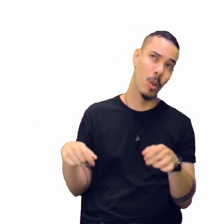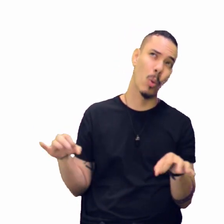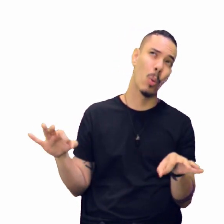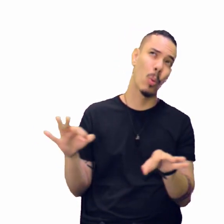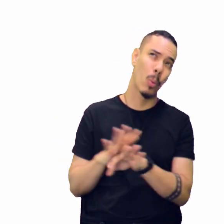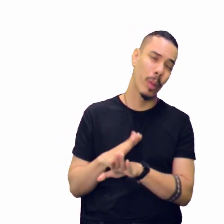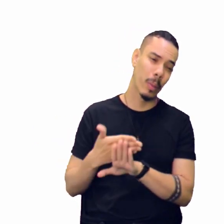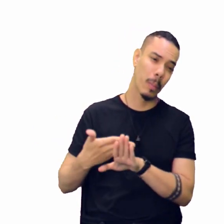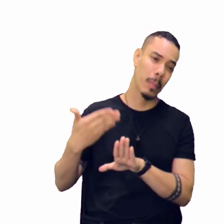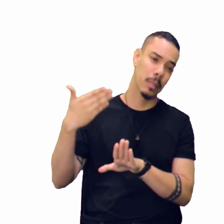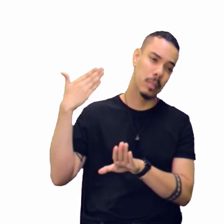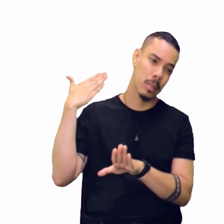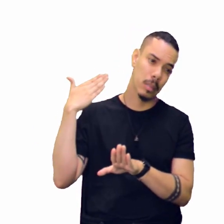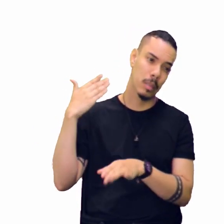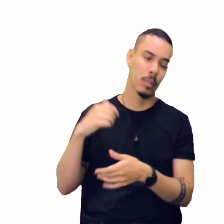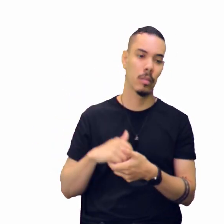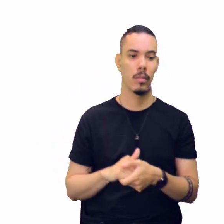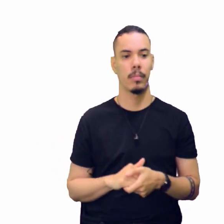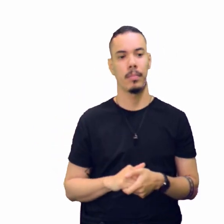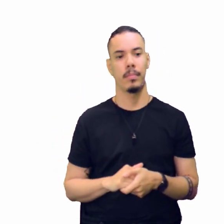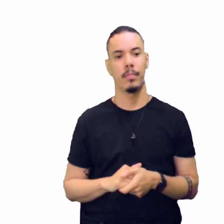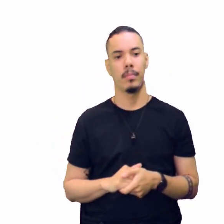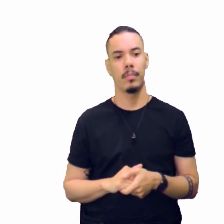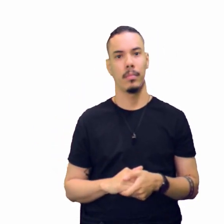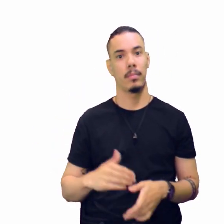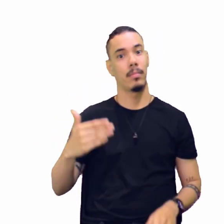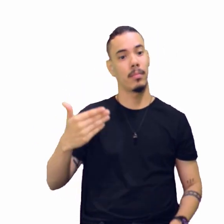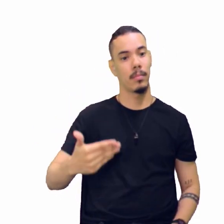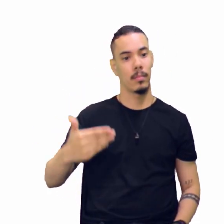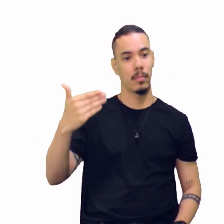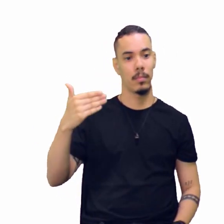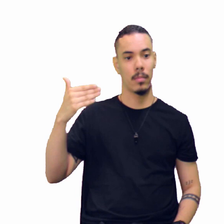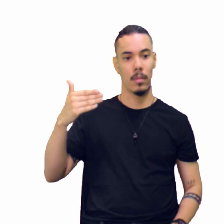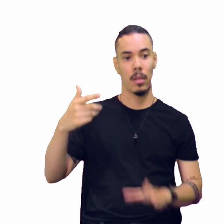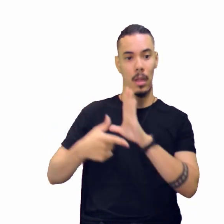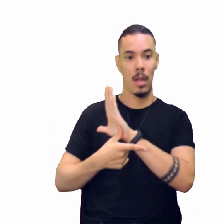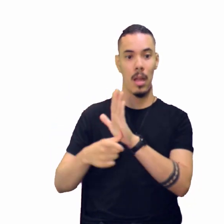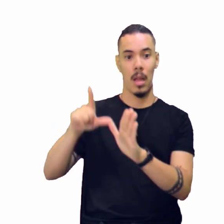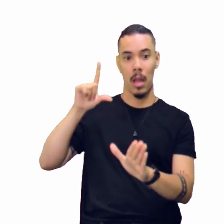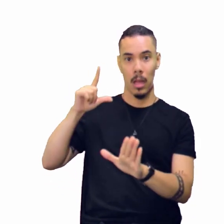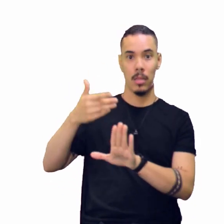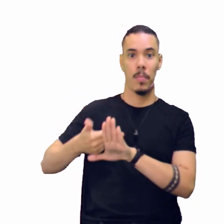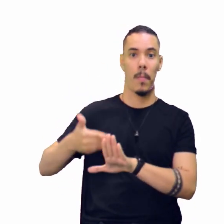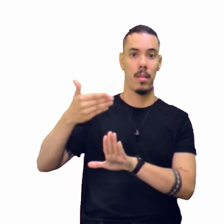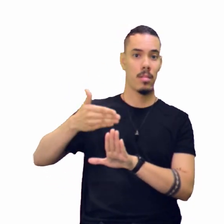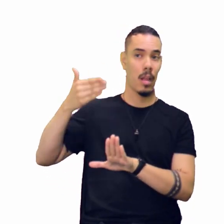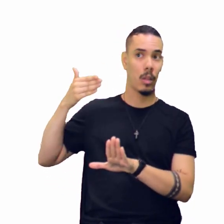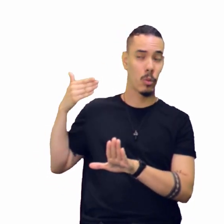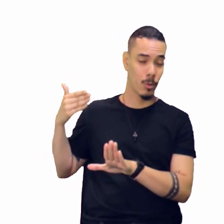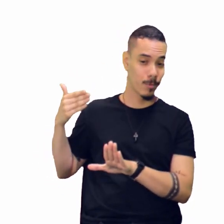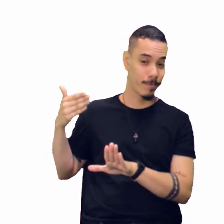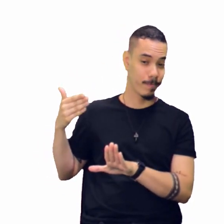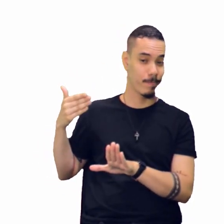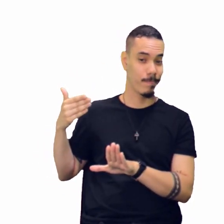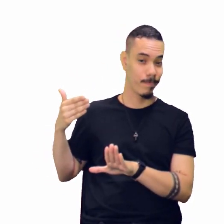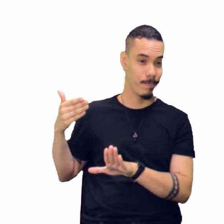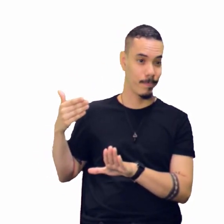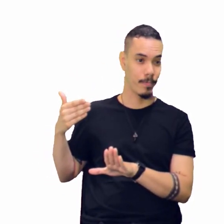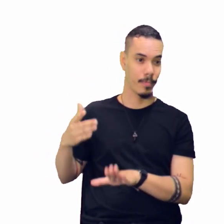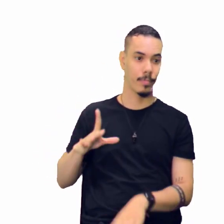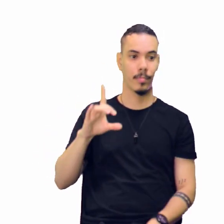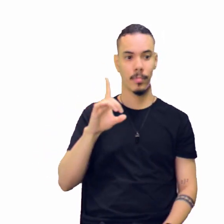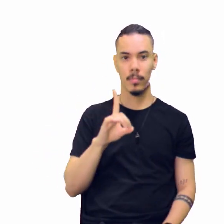no passado. C, passado anterior a outro também passado.